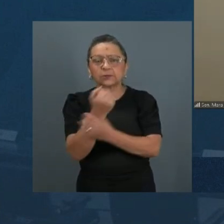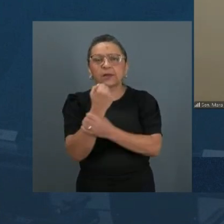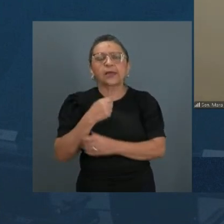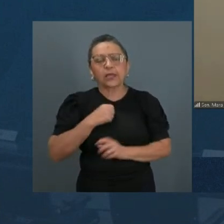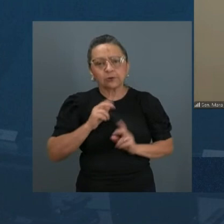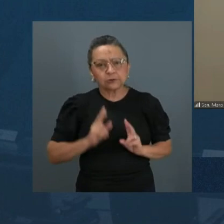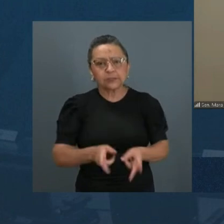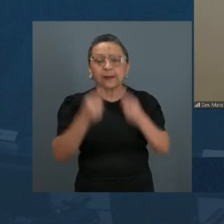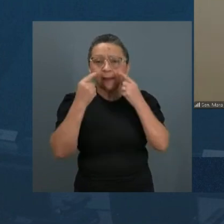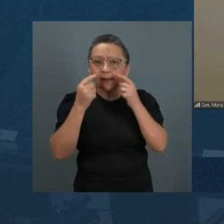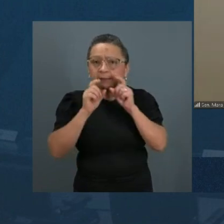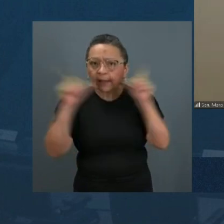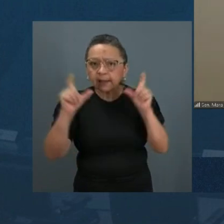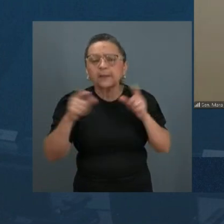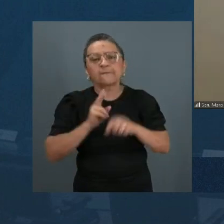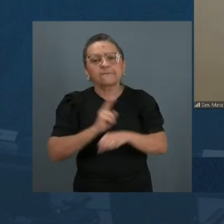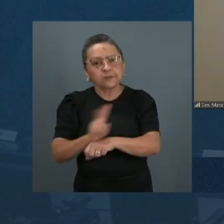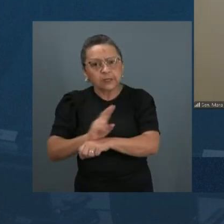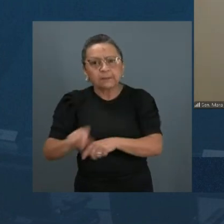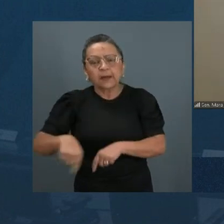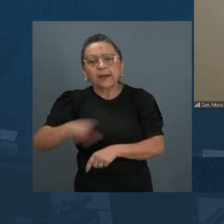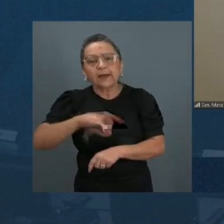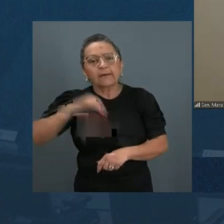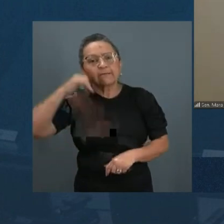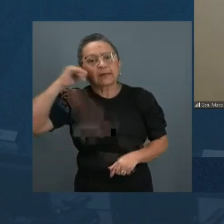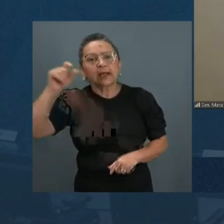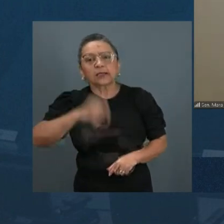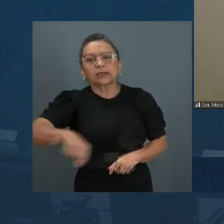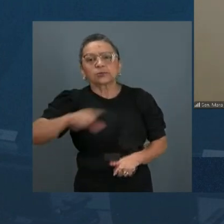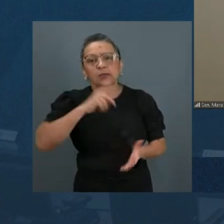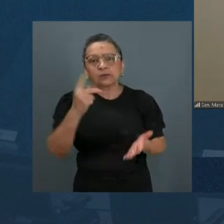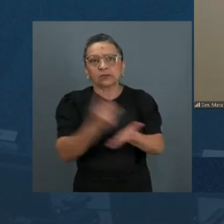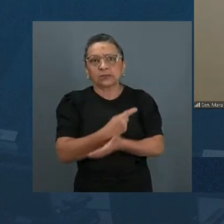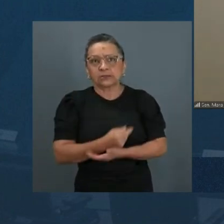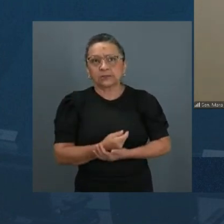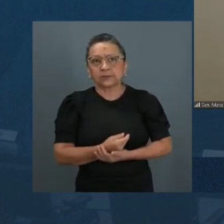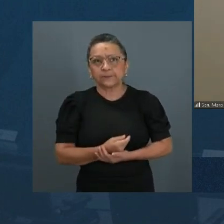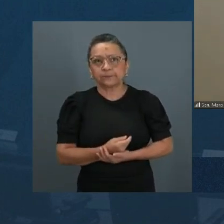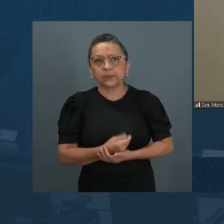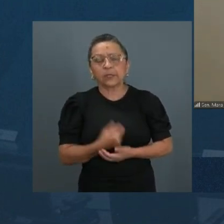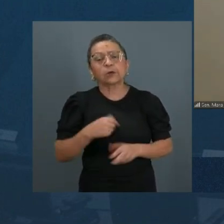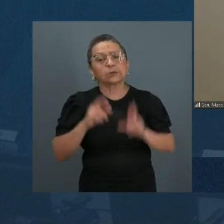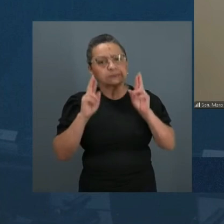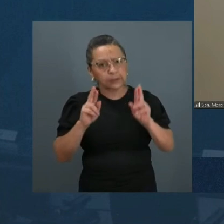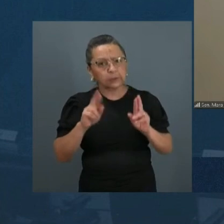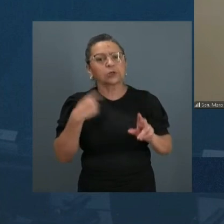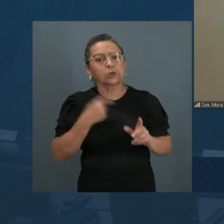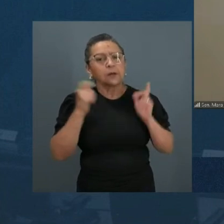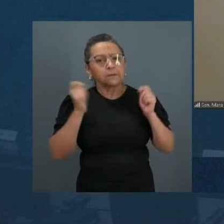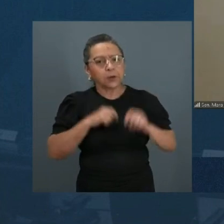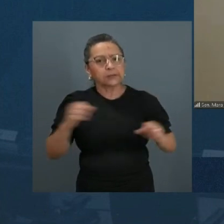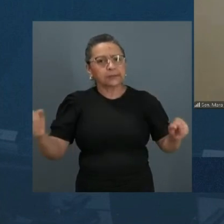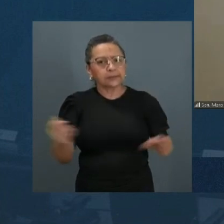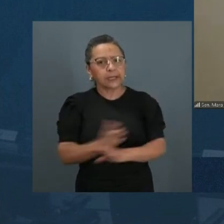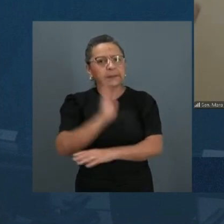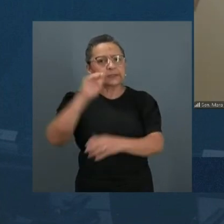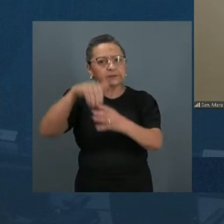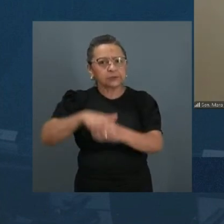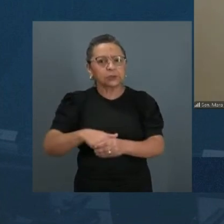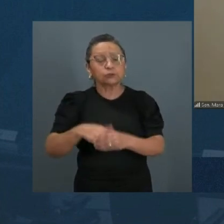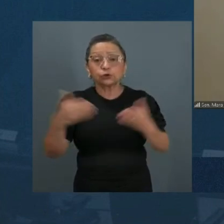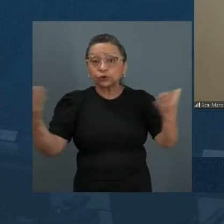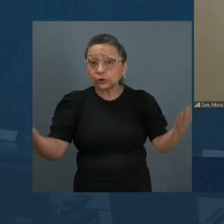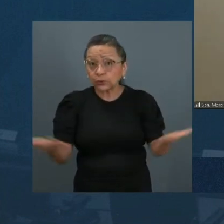seguirei atenta, vigilante para evitar que isso aconteça. Eu espero que a gente possa encerrar essa votação